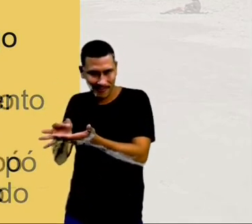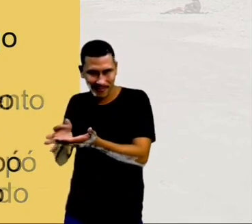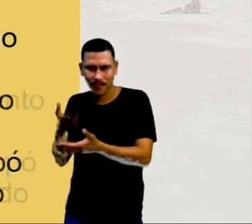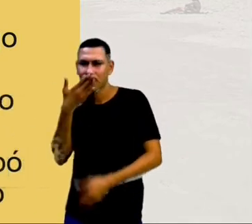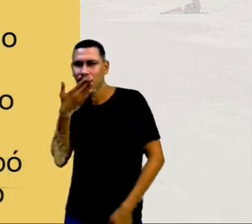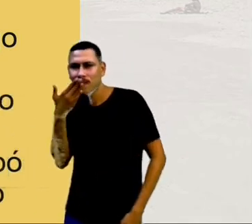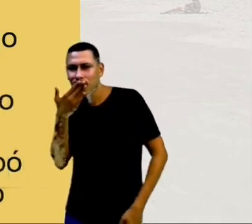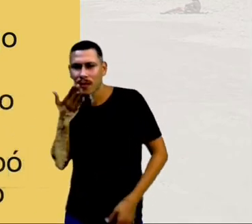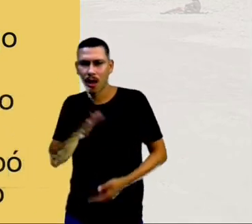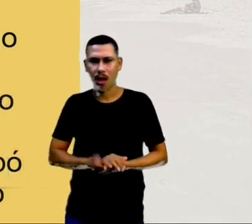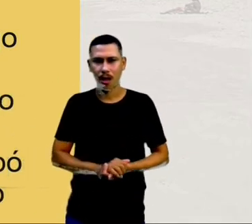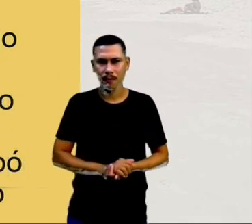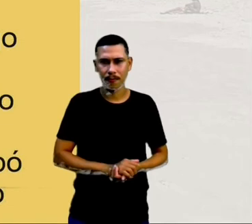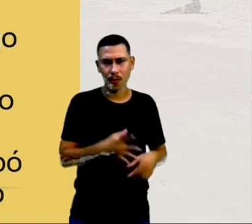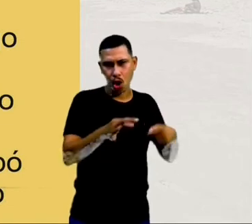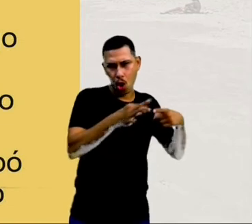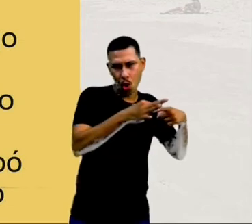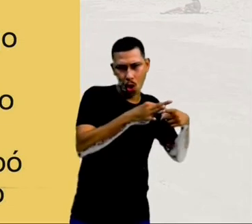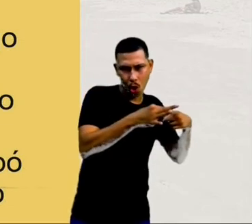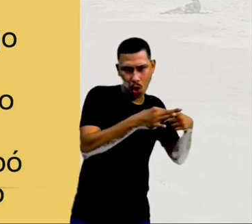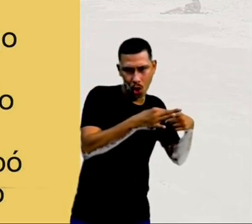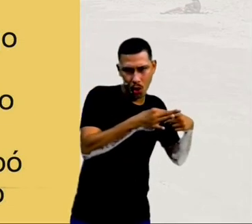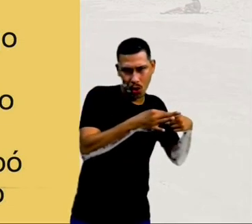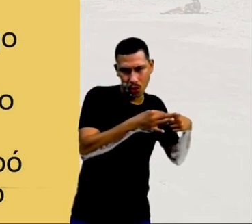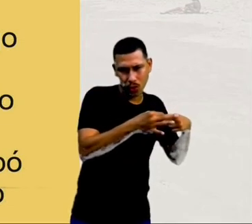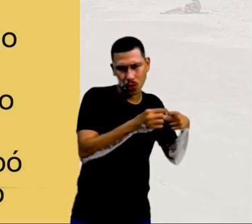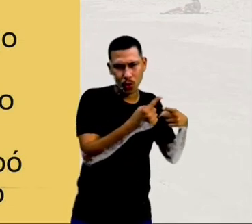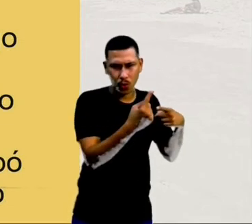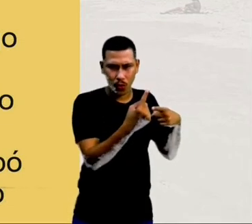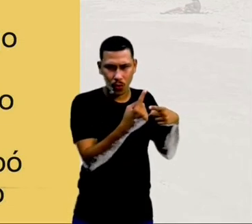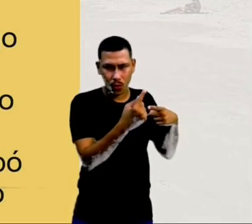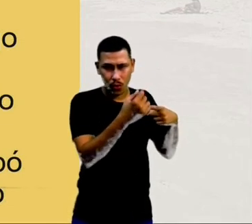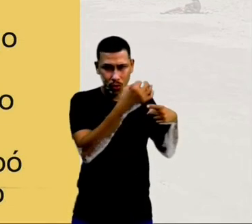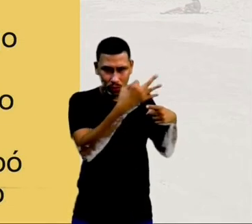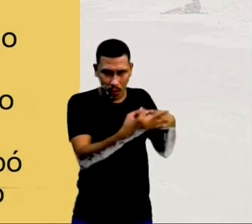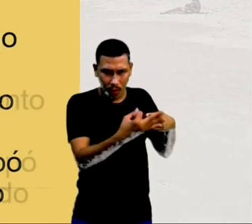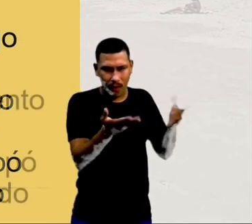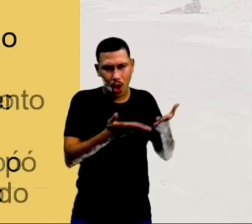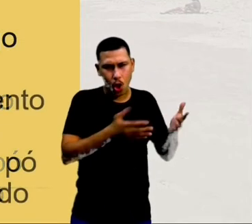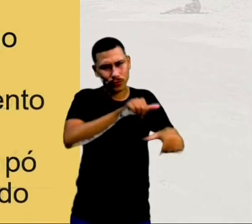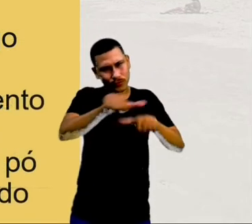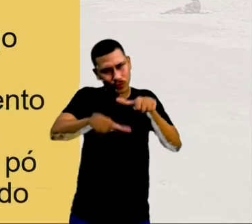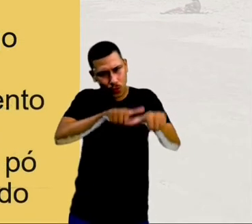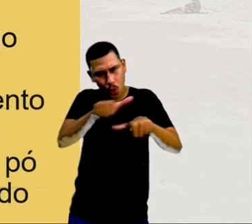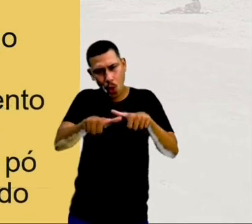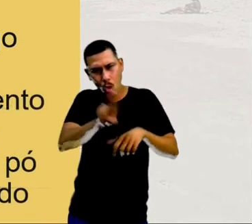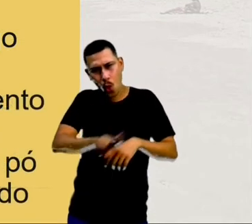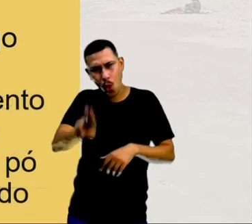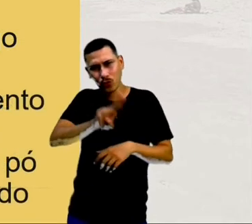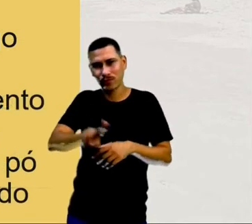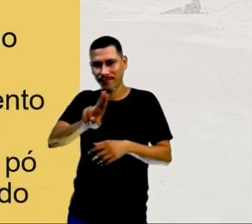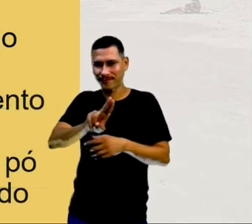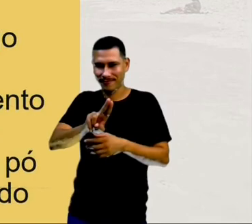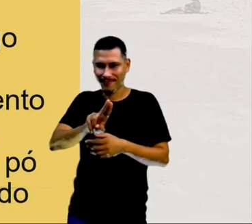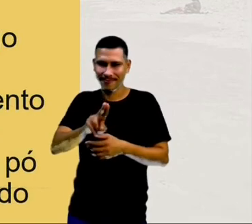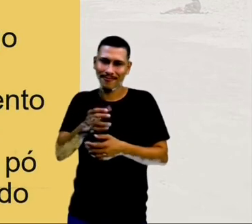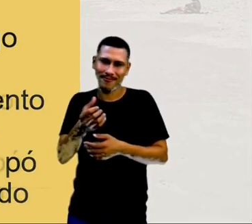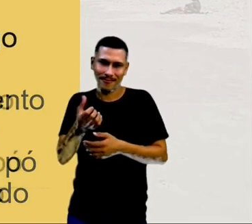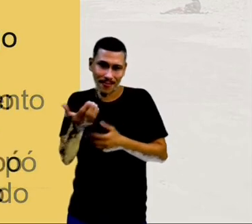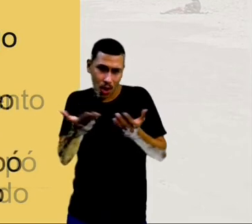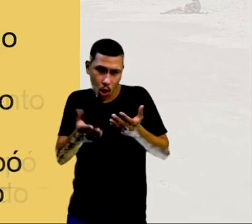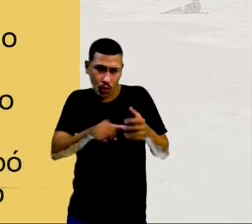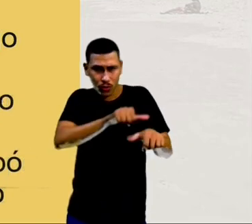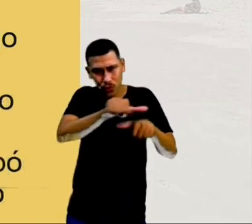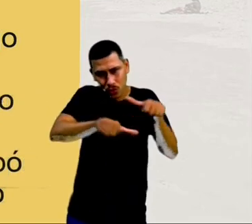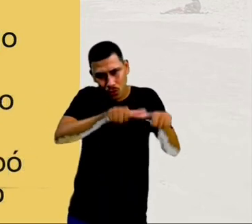eram 3 colheres de sopa de fermento, se era 1 colher de sopa de fermento, vai ter que ter 3 colheres de sopa. Se